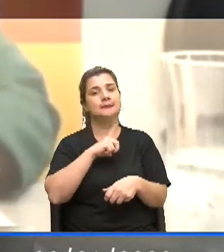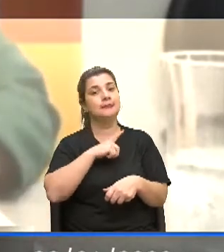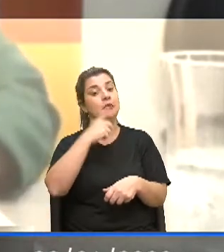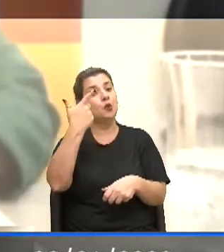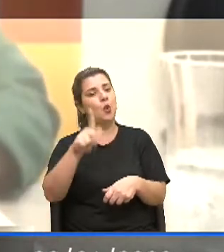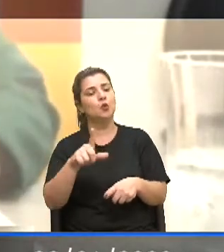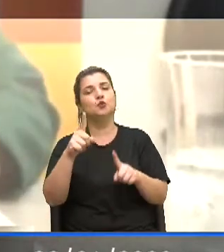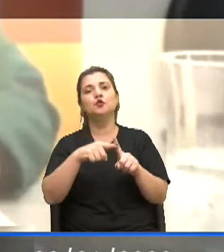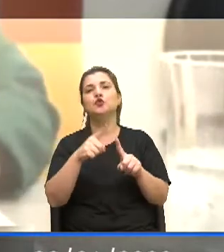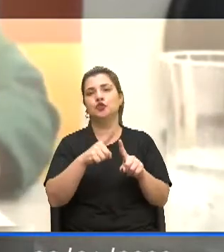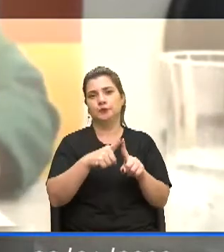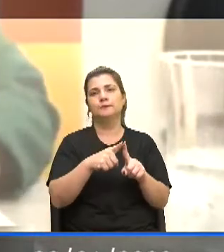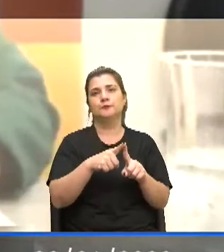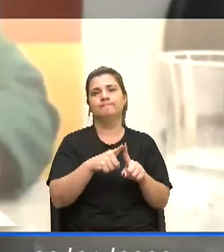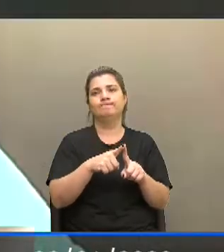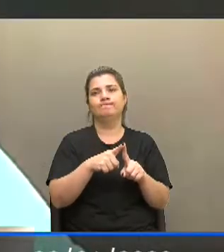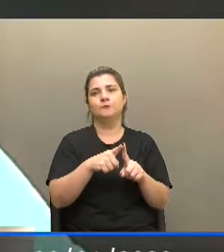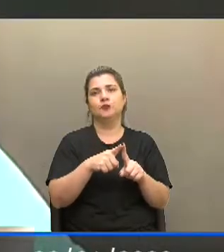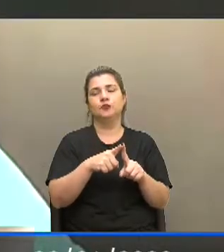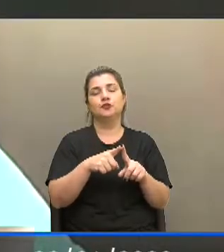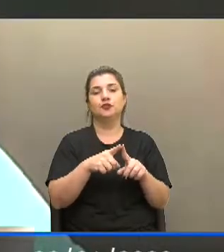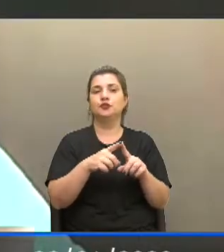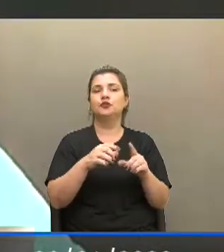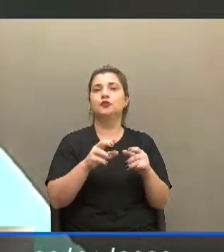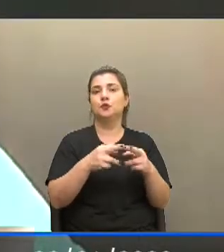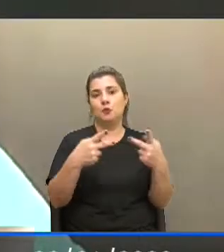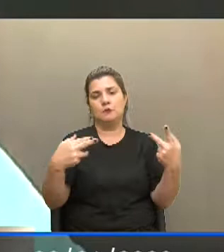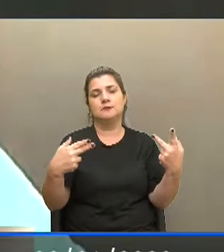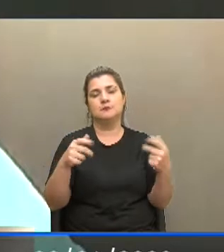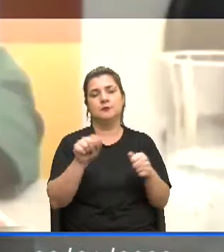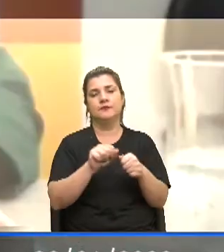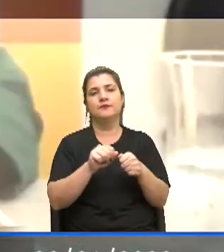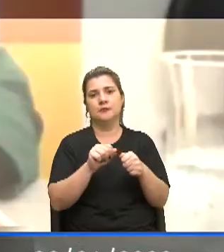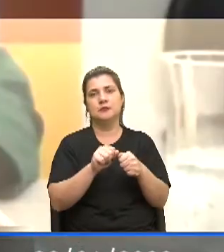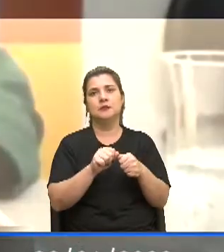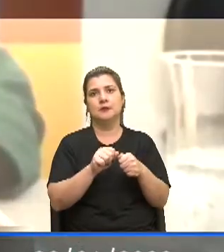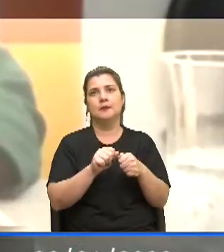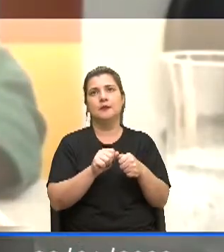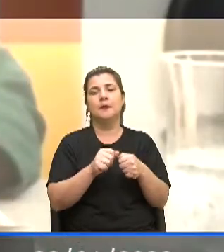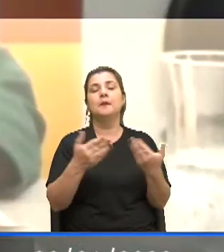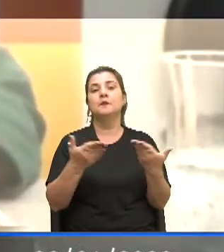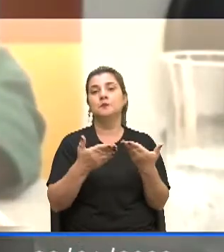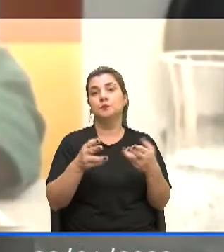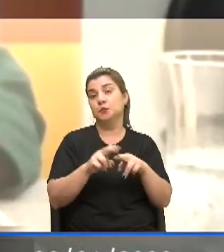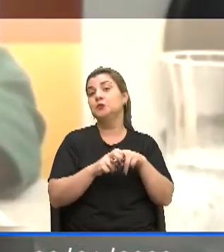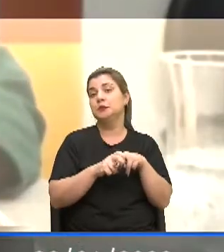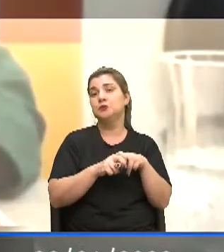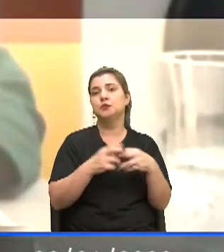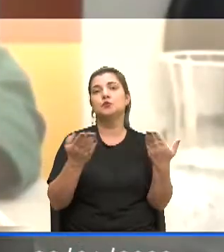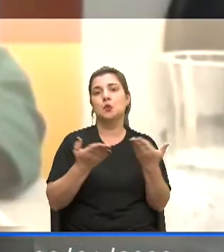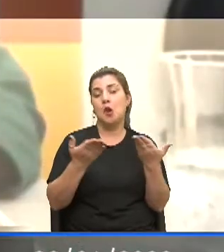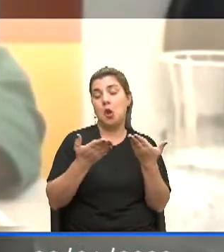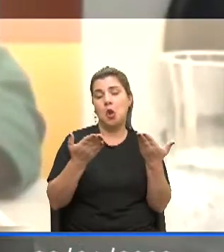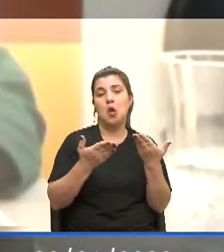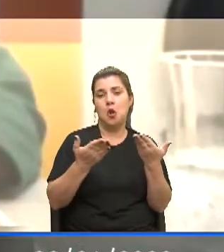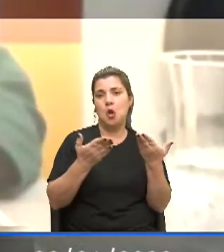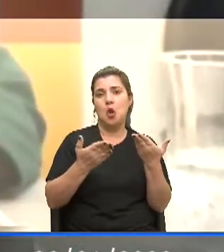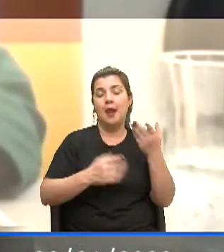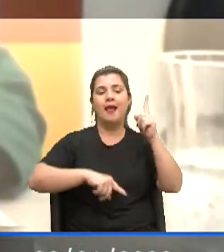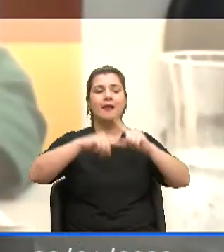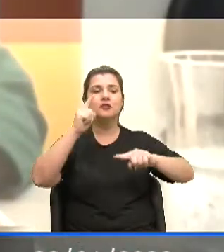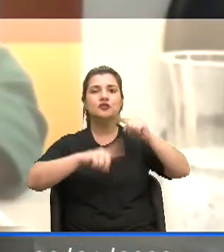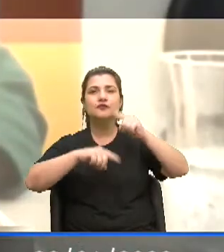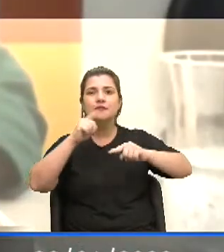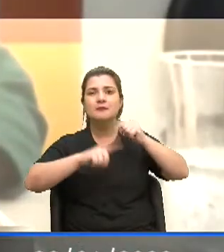dizer que terá um segundo movimento, mas nós estamos dizendo, né, que a atividade